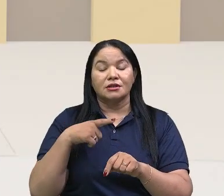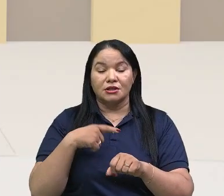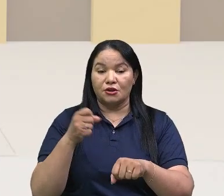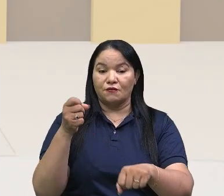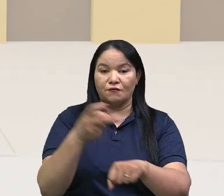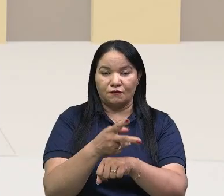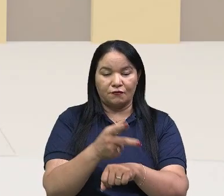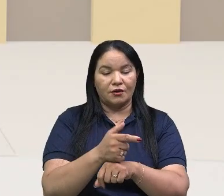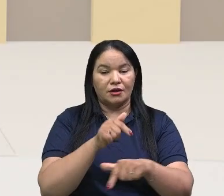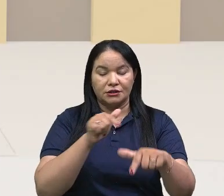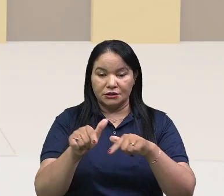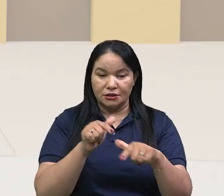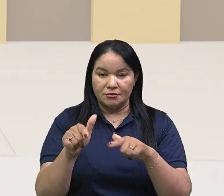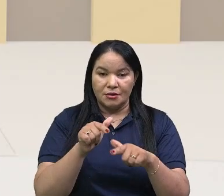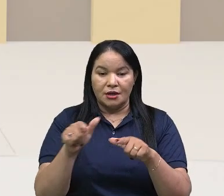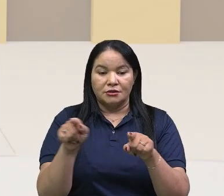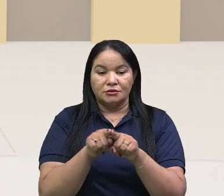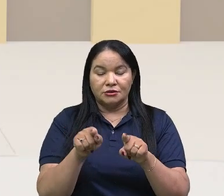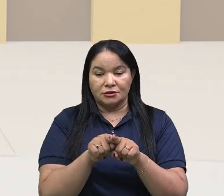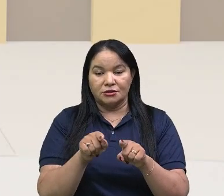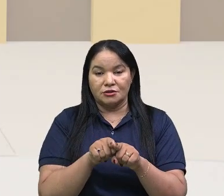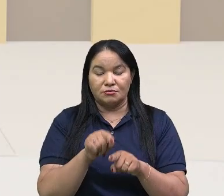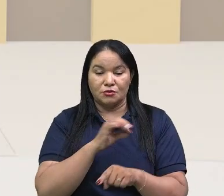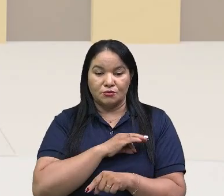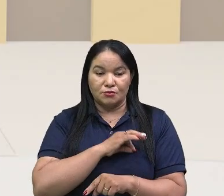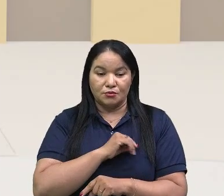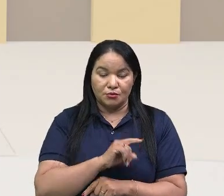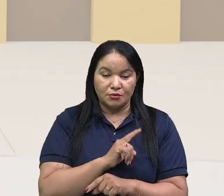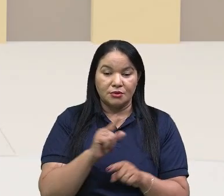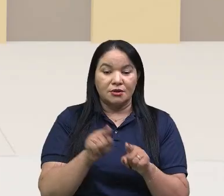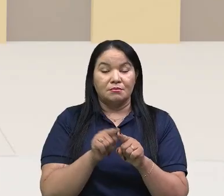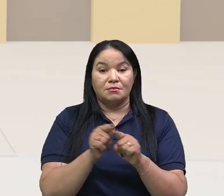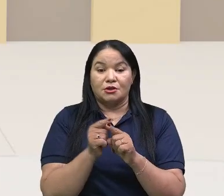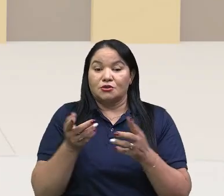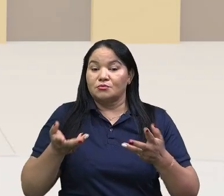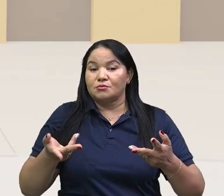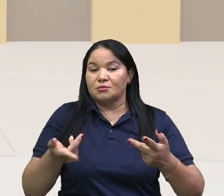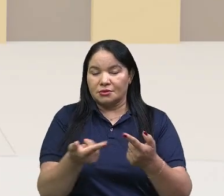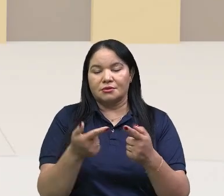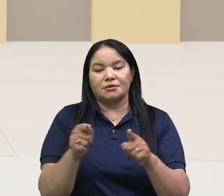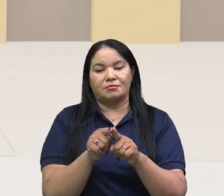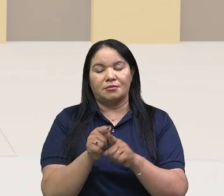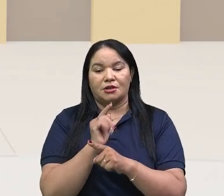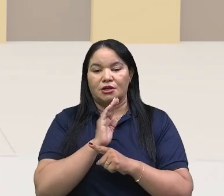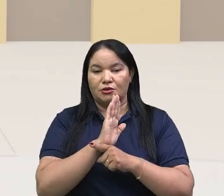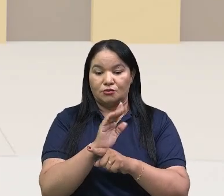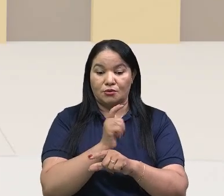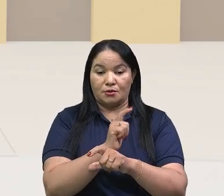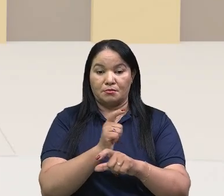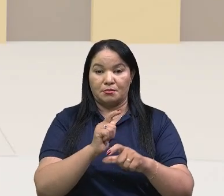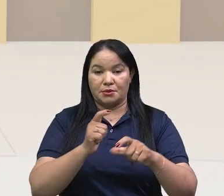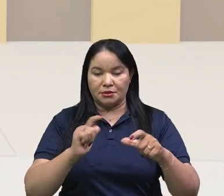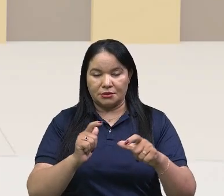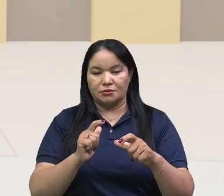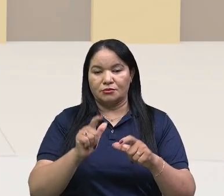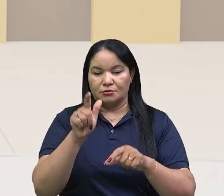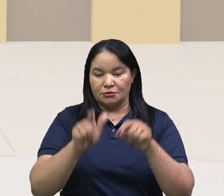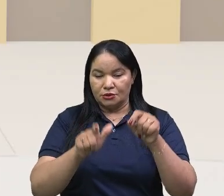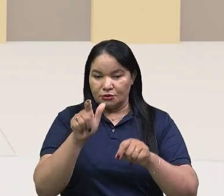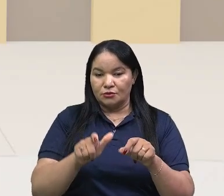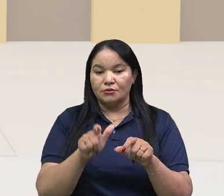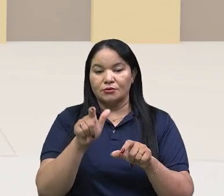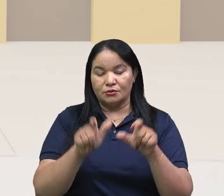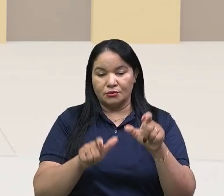baixo custo ou até de alta especialização acaba ajudando nessa ampliação da mão de obra.